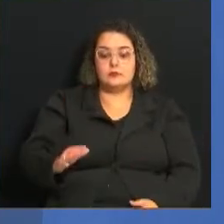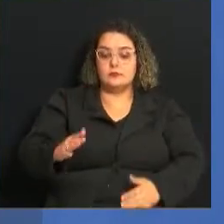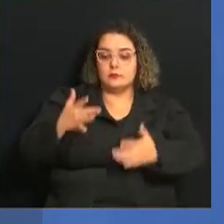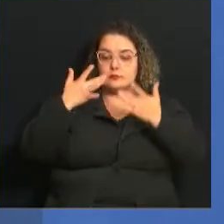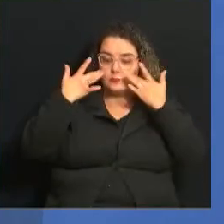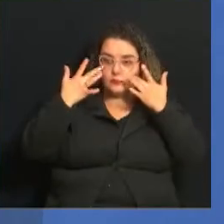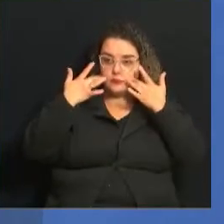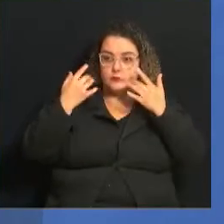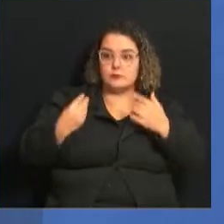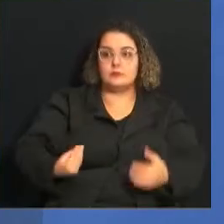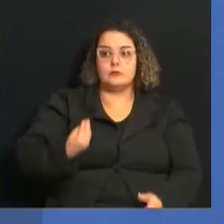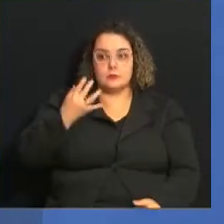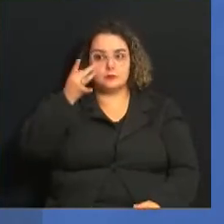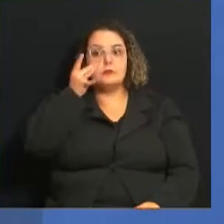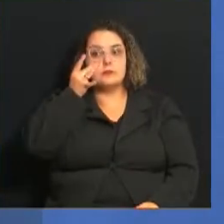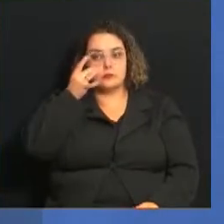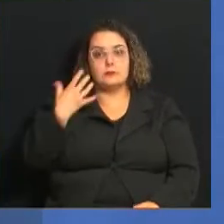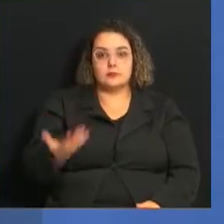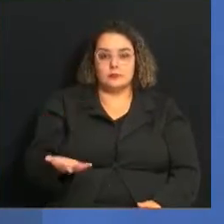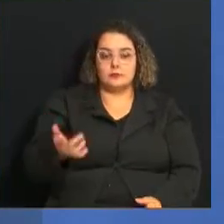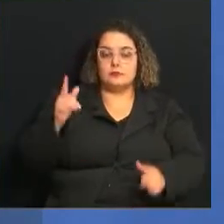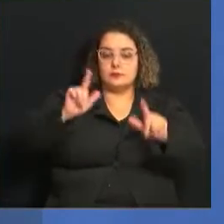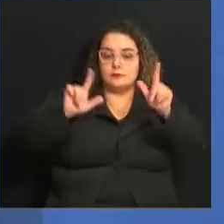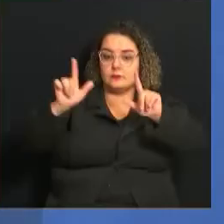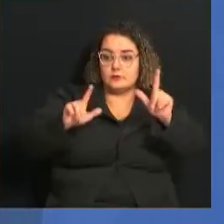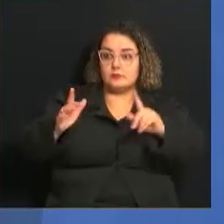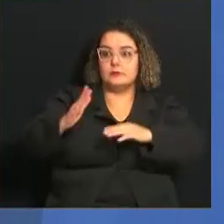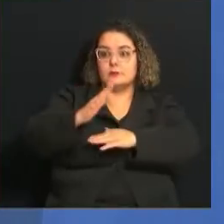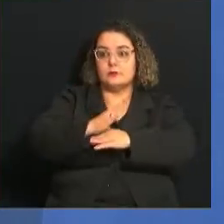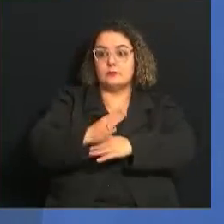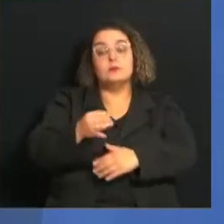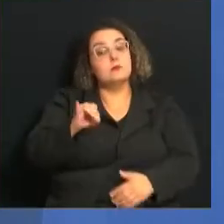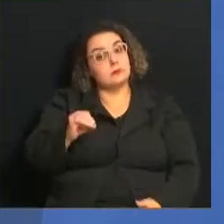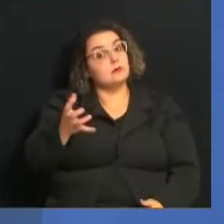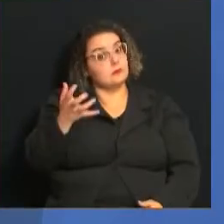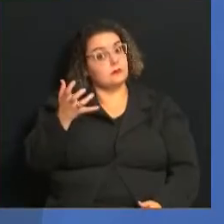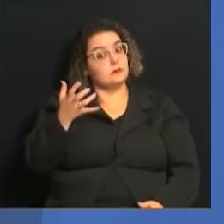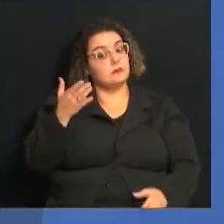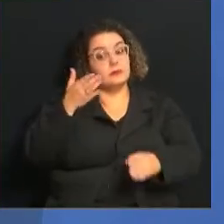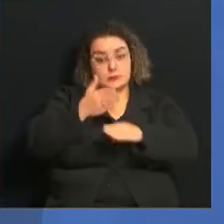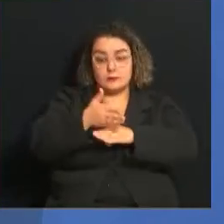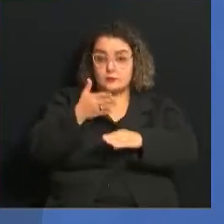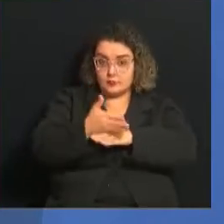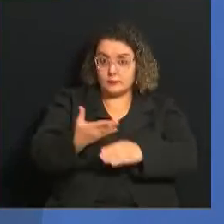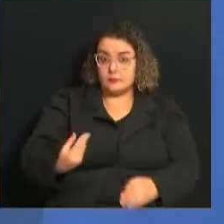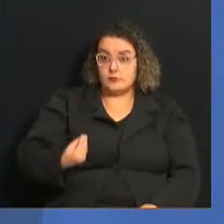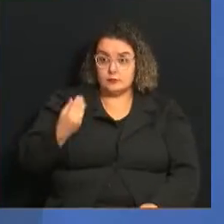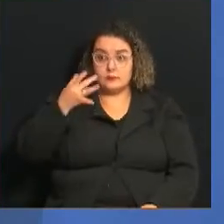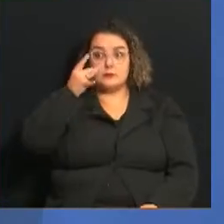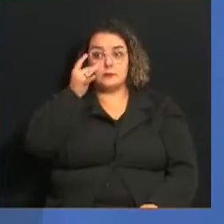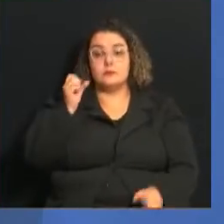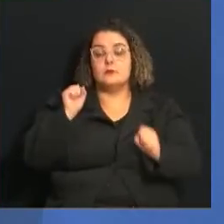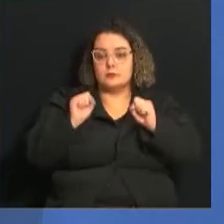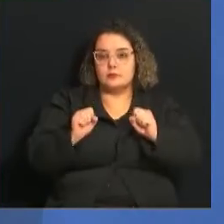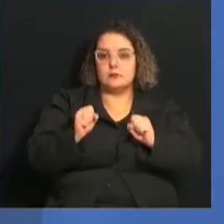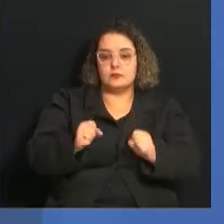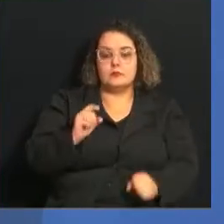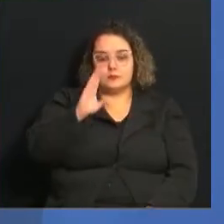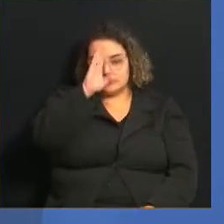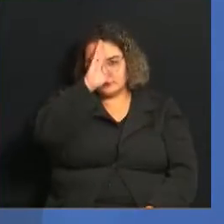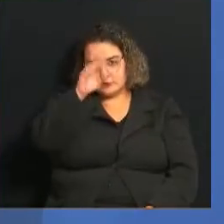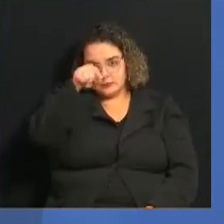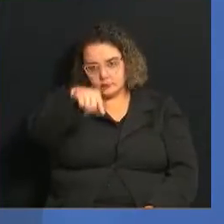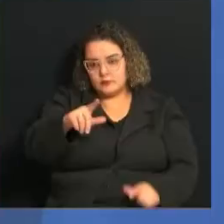serão transmitidos ao vivo pela TV Câmara Campinas. Mas se você quiser participar presencialmente, pode ir direto ao